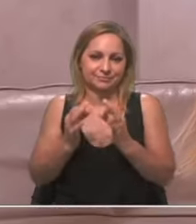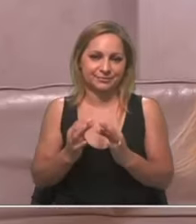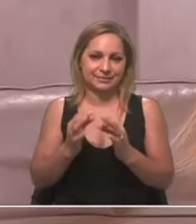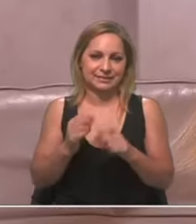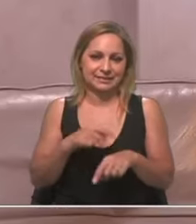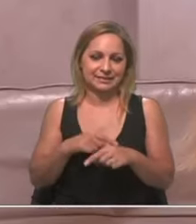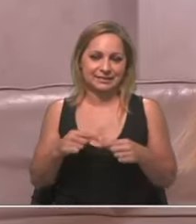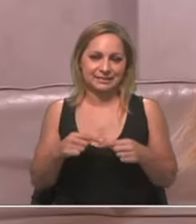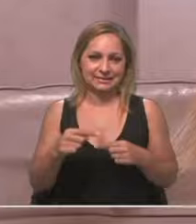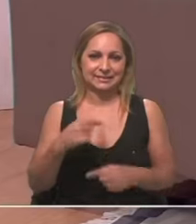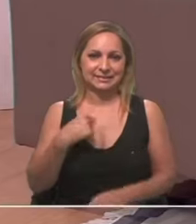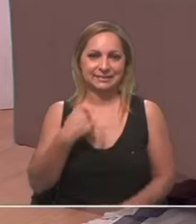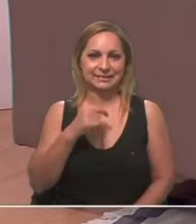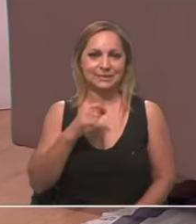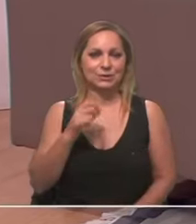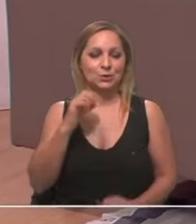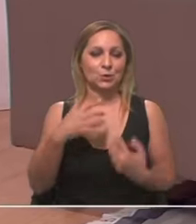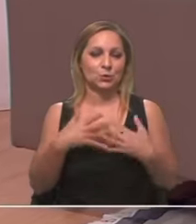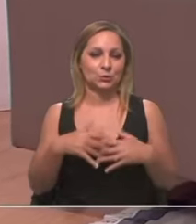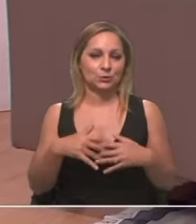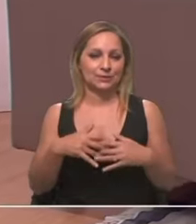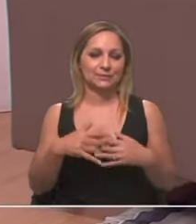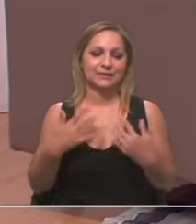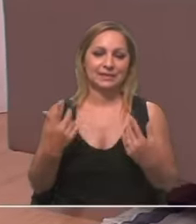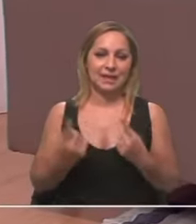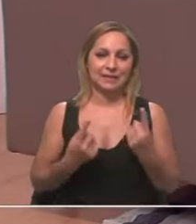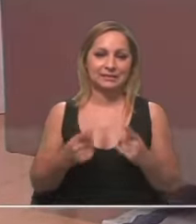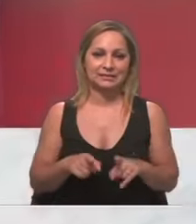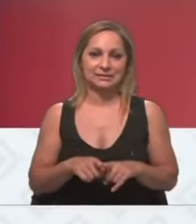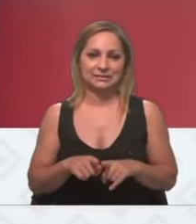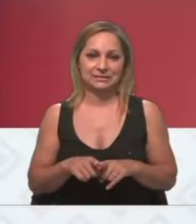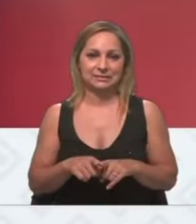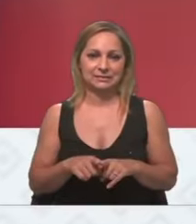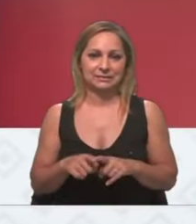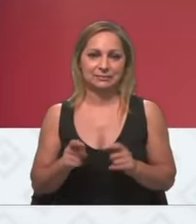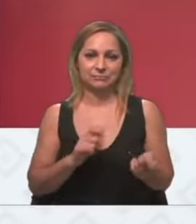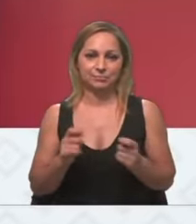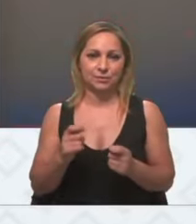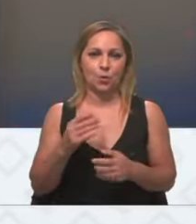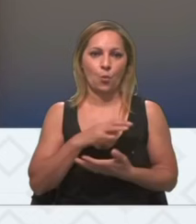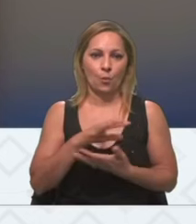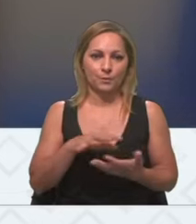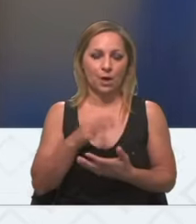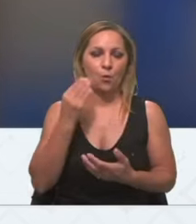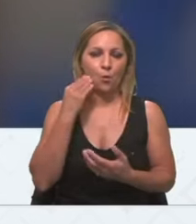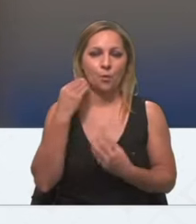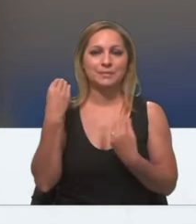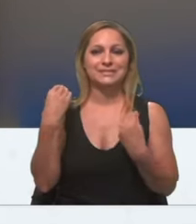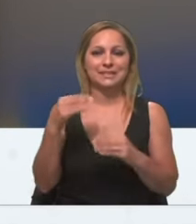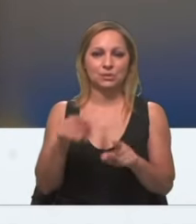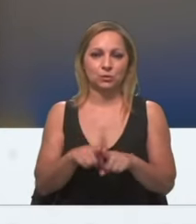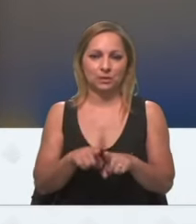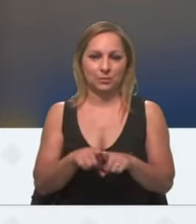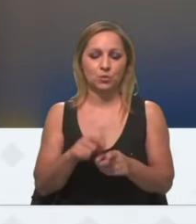treinos, eu tenho sempre estas dúvidas, não é? Porque os manos, às vezes... É complicado. Como é que é ter um treinador irmão? É